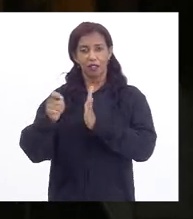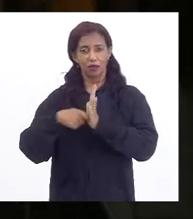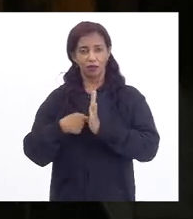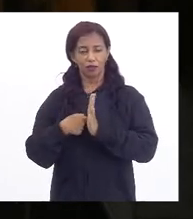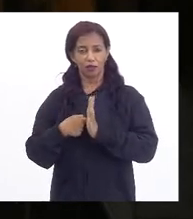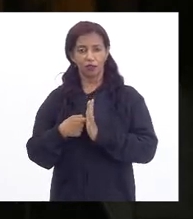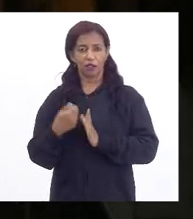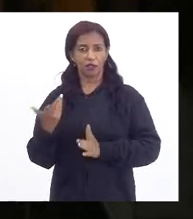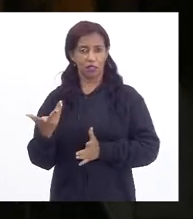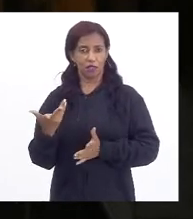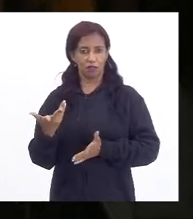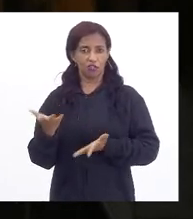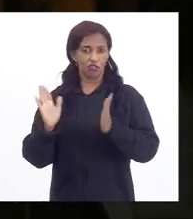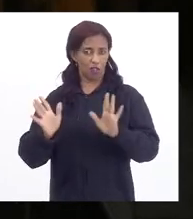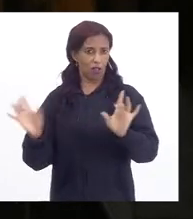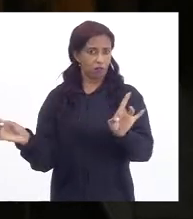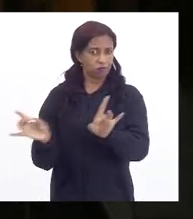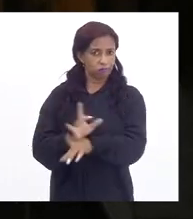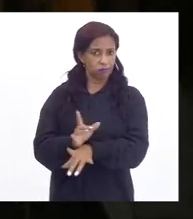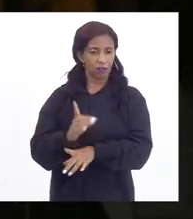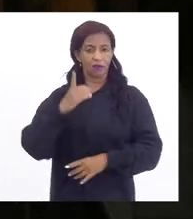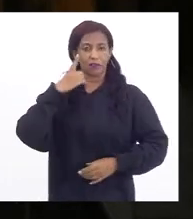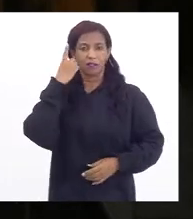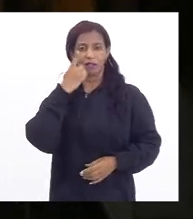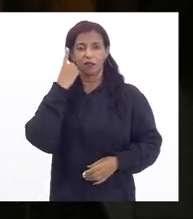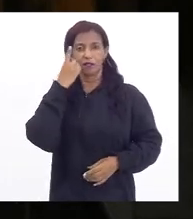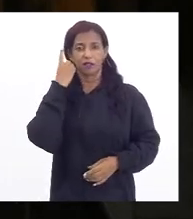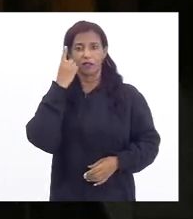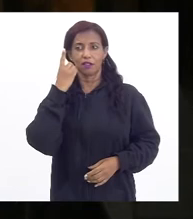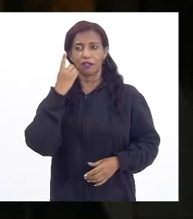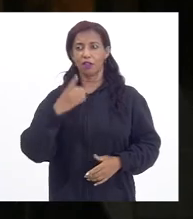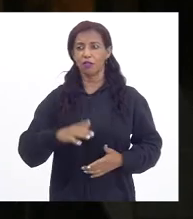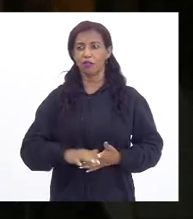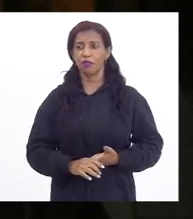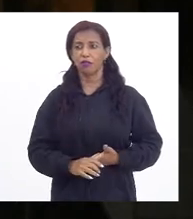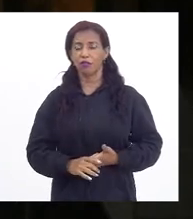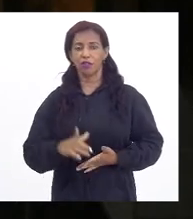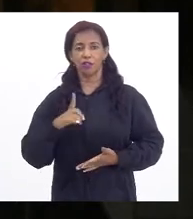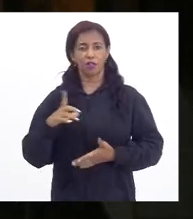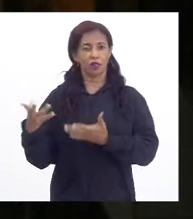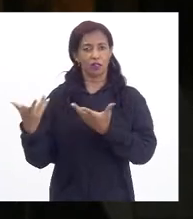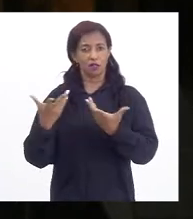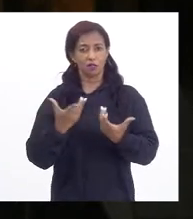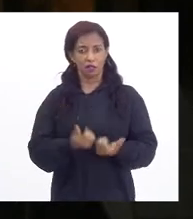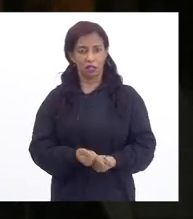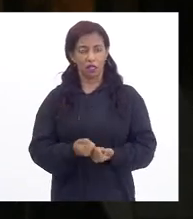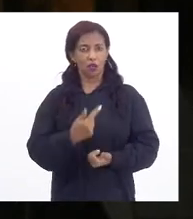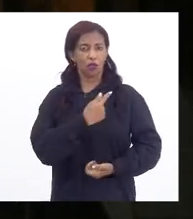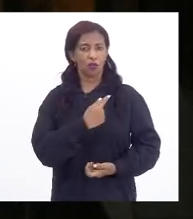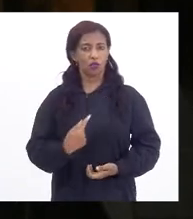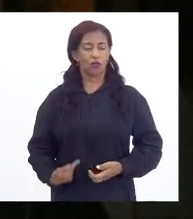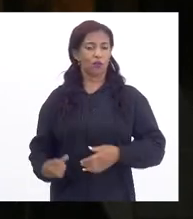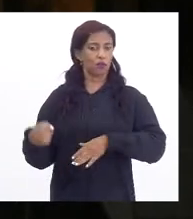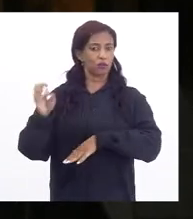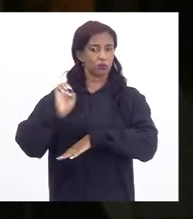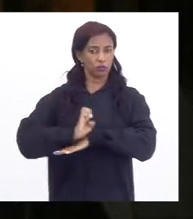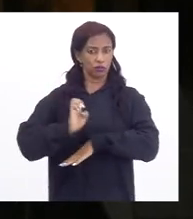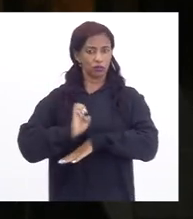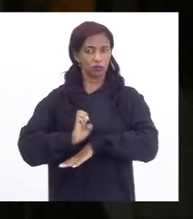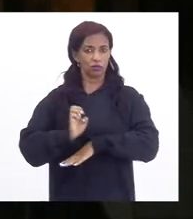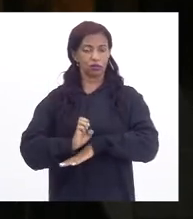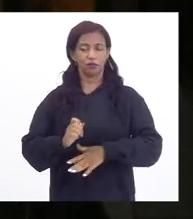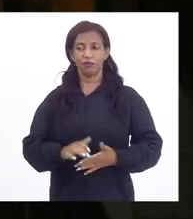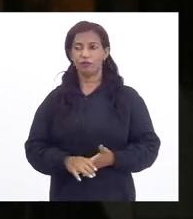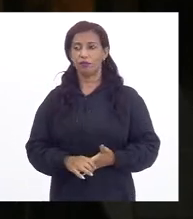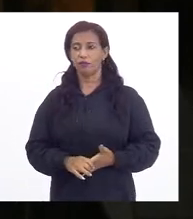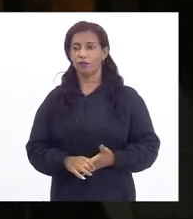autorizativa que foi sancionada, deputado Valdeck, que permite ao governo do Estado